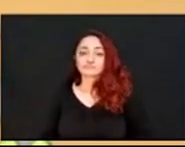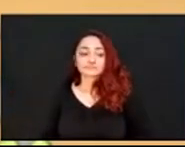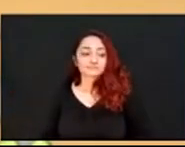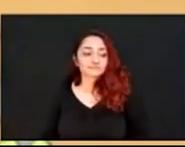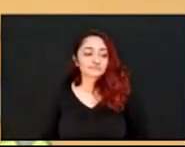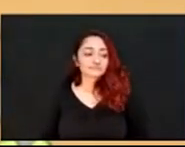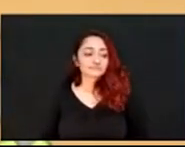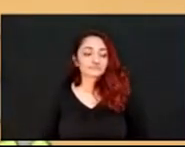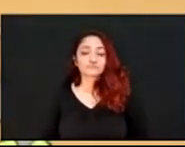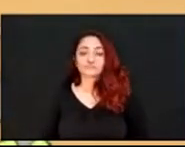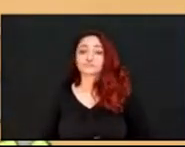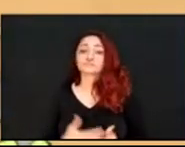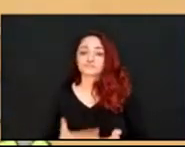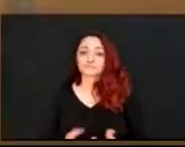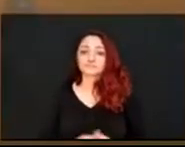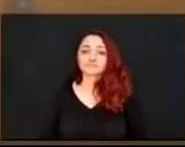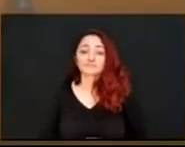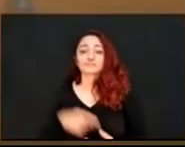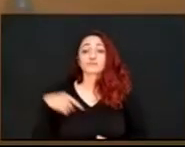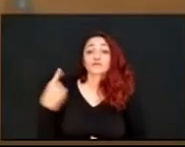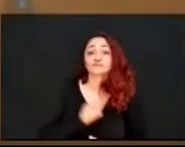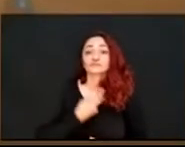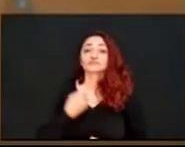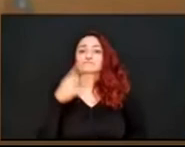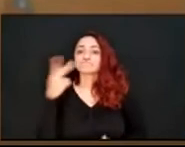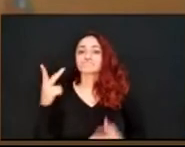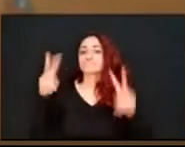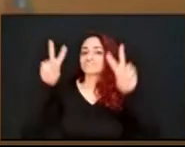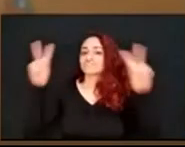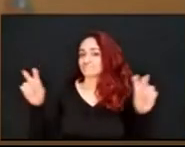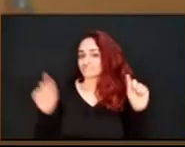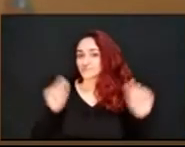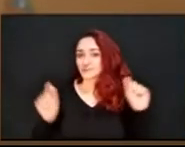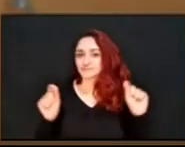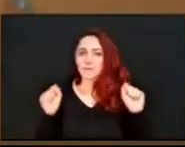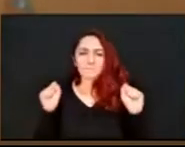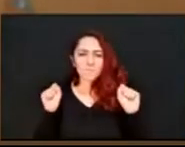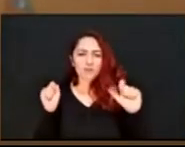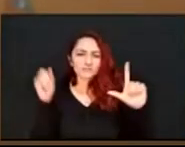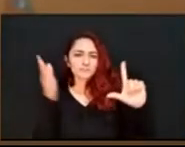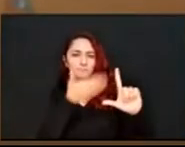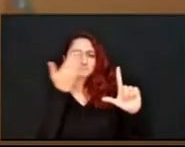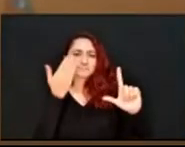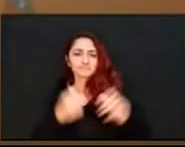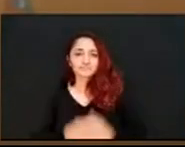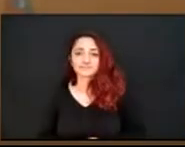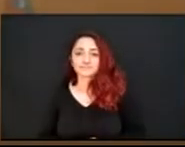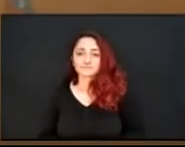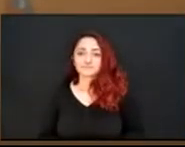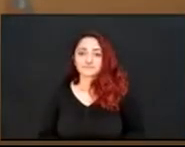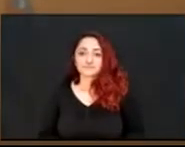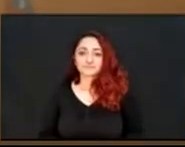Hoje a gente vai falar de pode trocar para mim se puder é